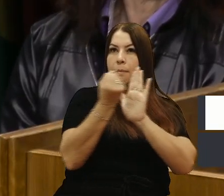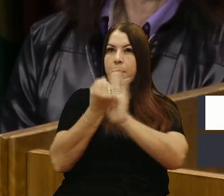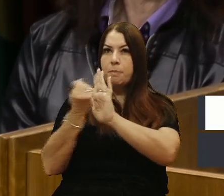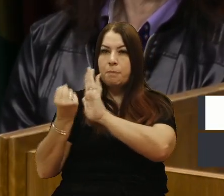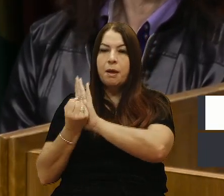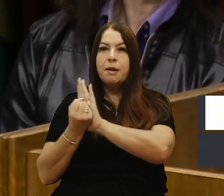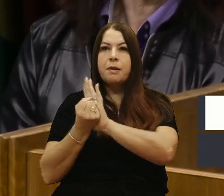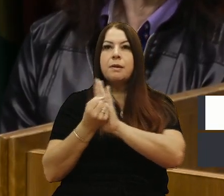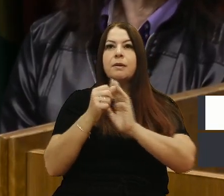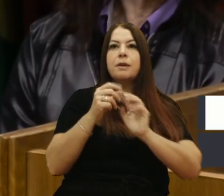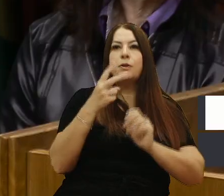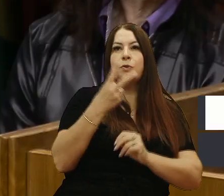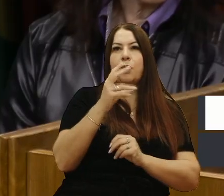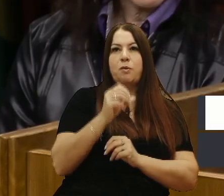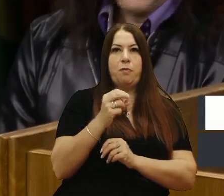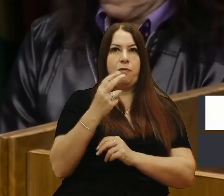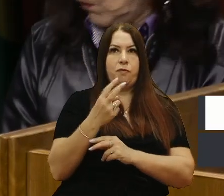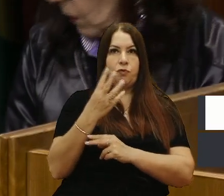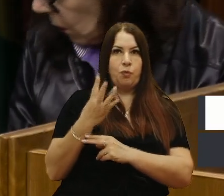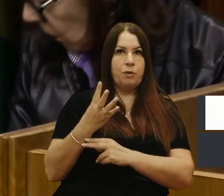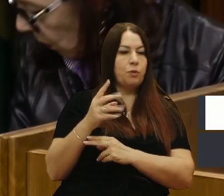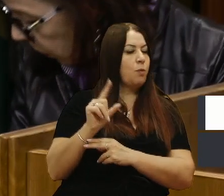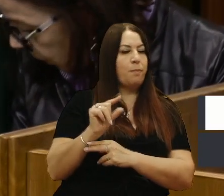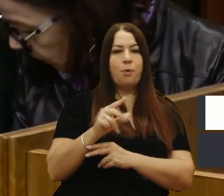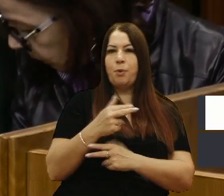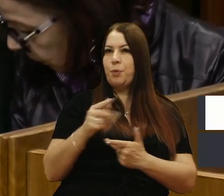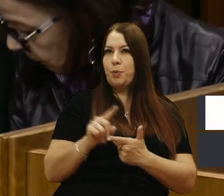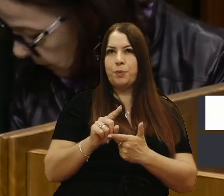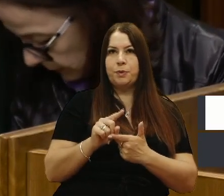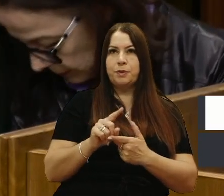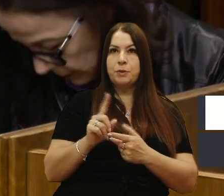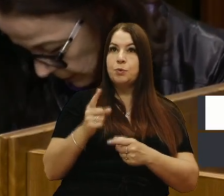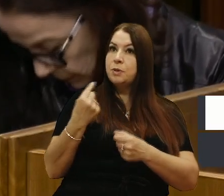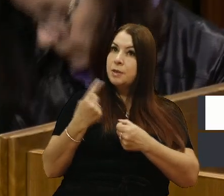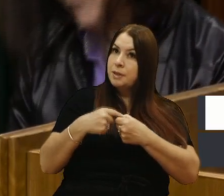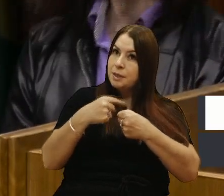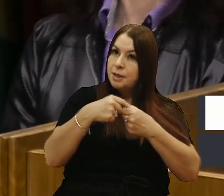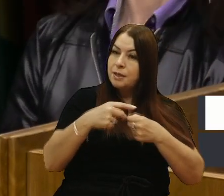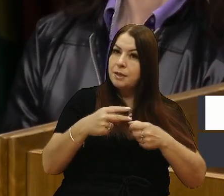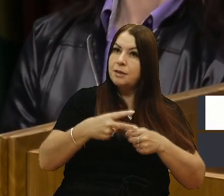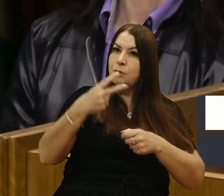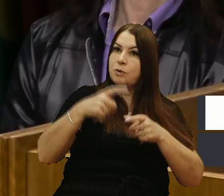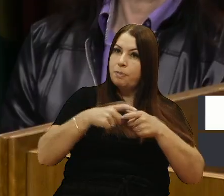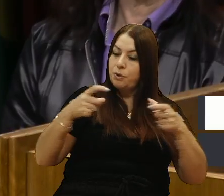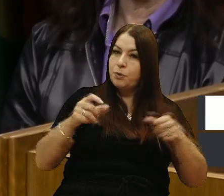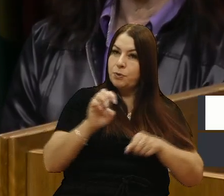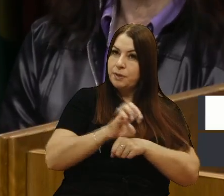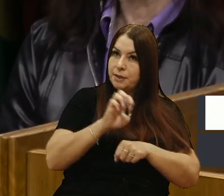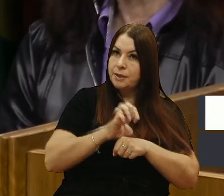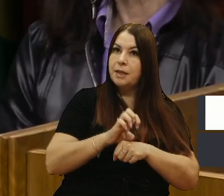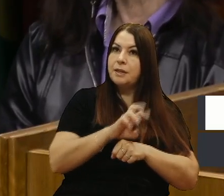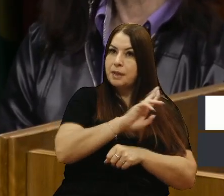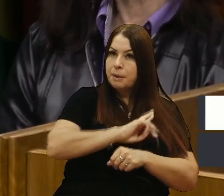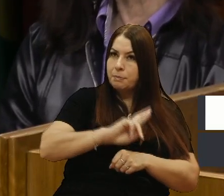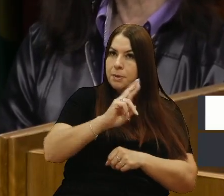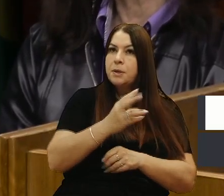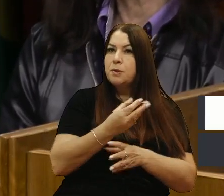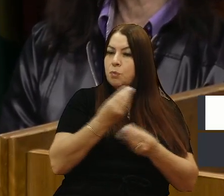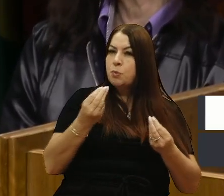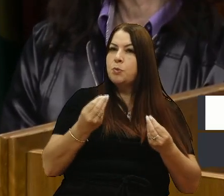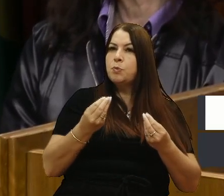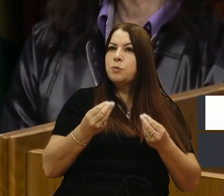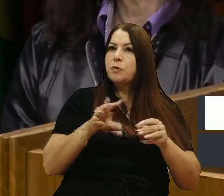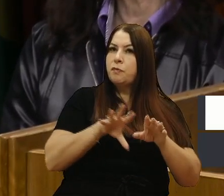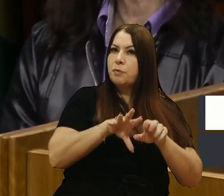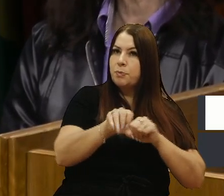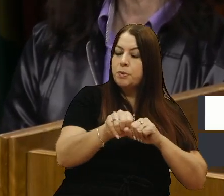ano de 2024. Isso não é pouca coisa. A gente está na cidade, que é a segunda maior do estado, mas a gente representa muito, seja na